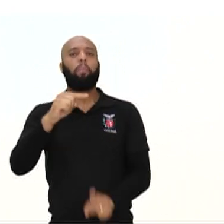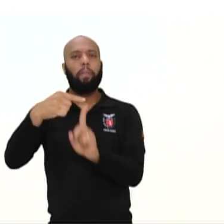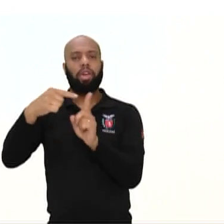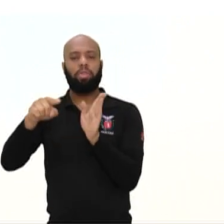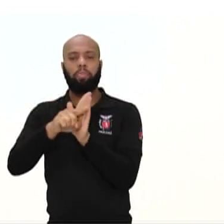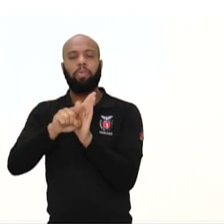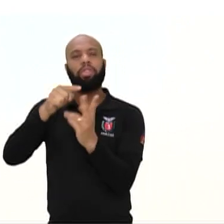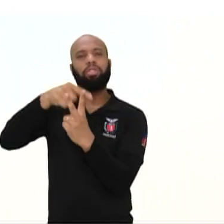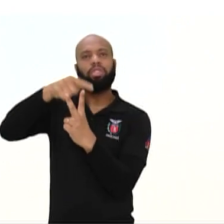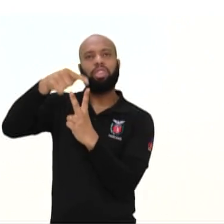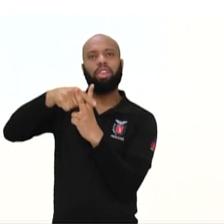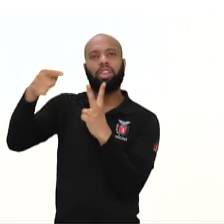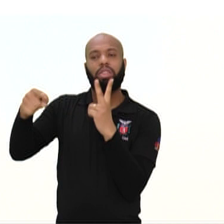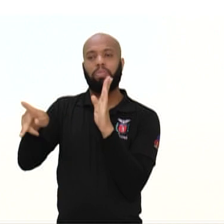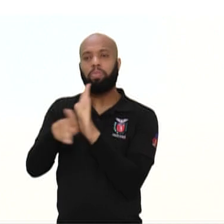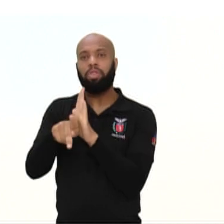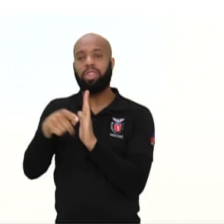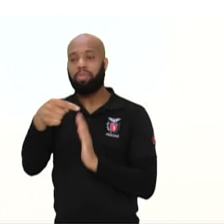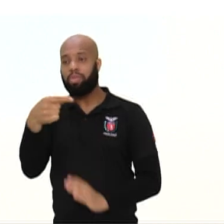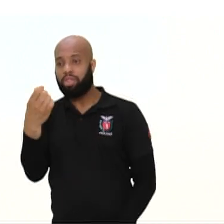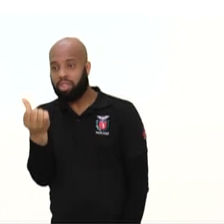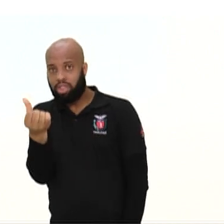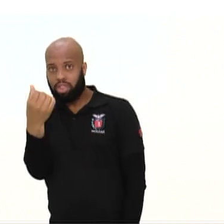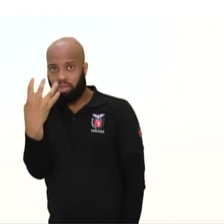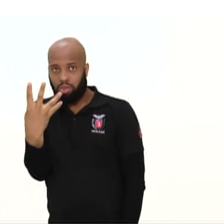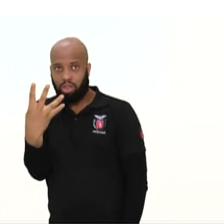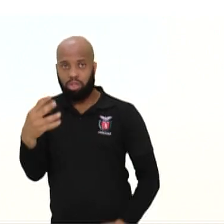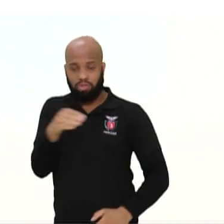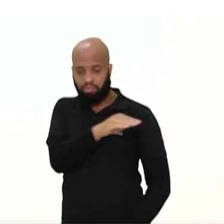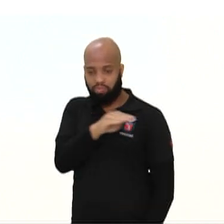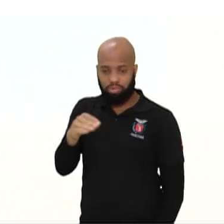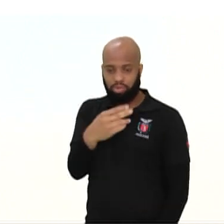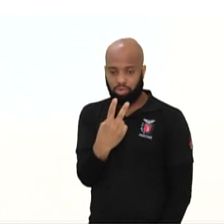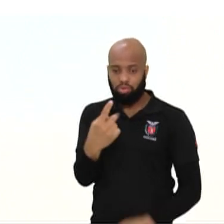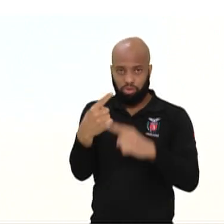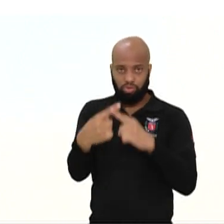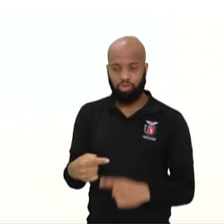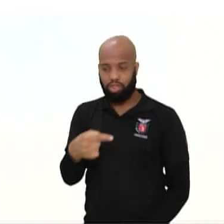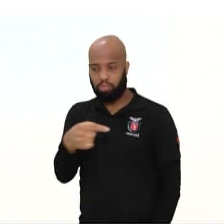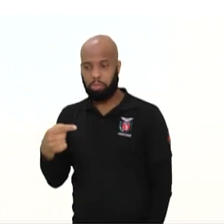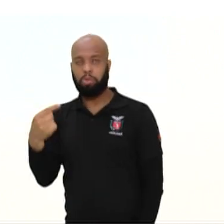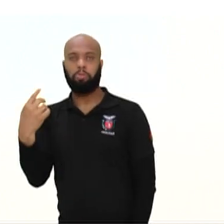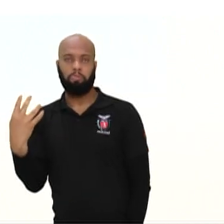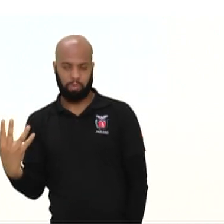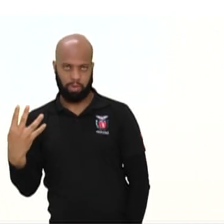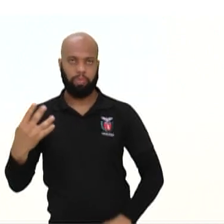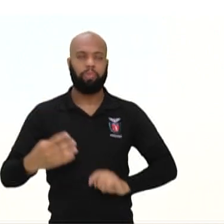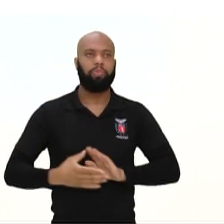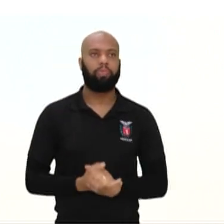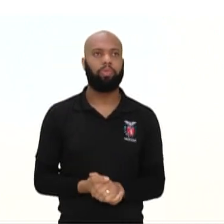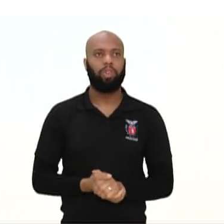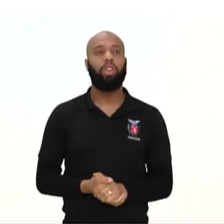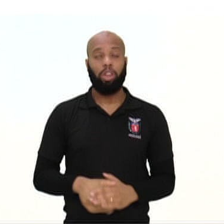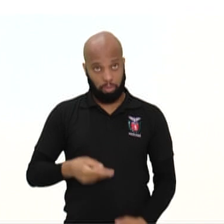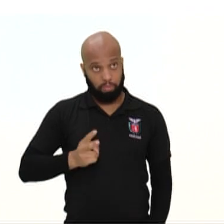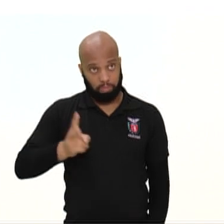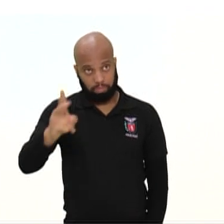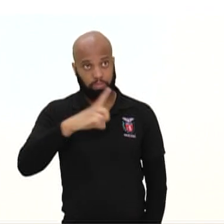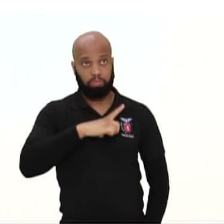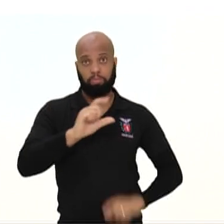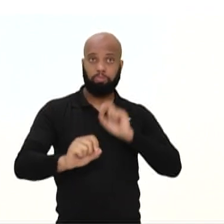raiz quadrada de 64 dividido por 2 vezes a, 2 vezes menos 4.